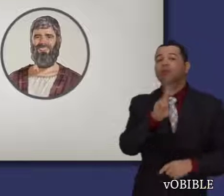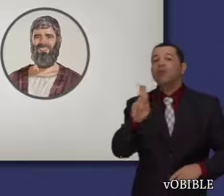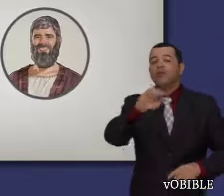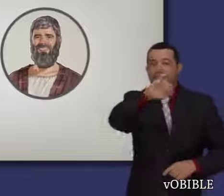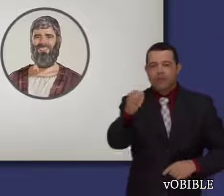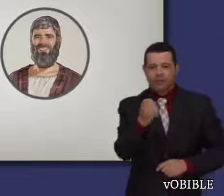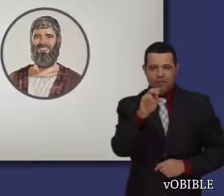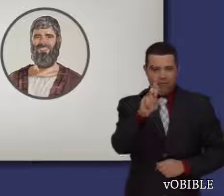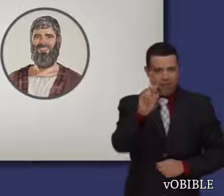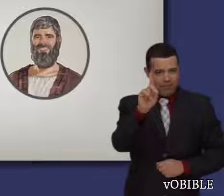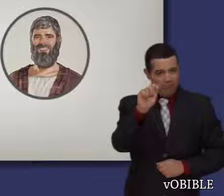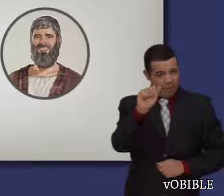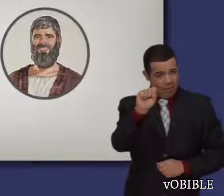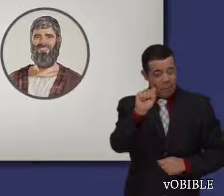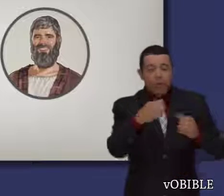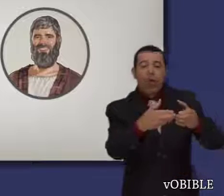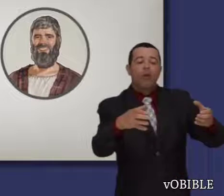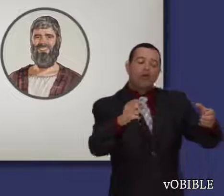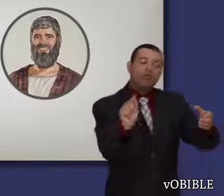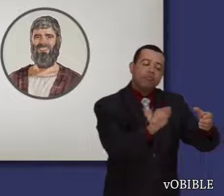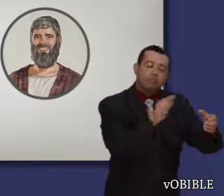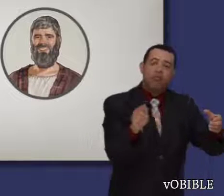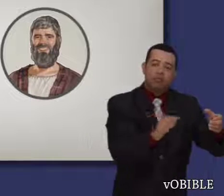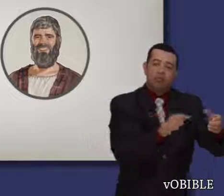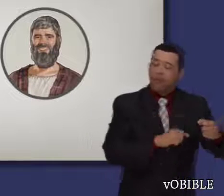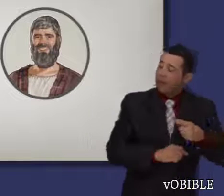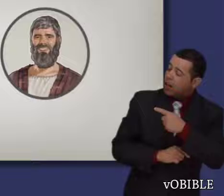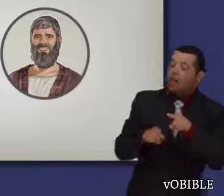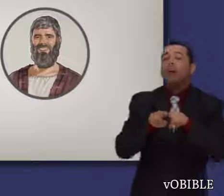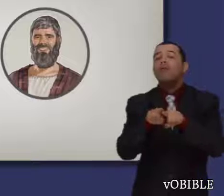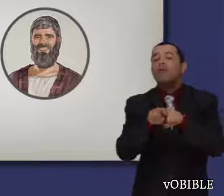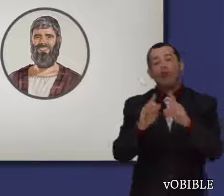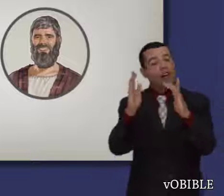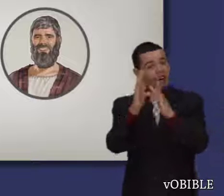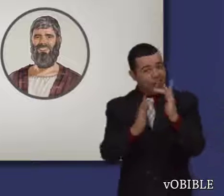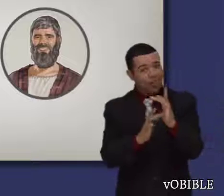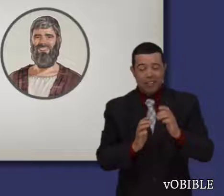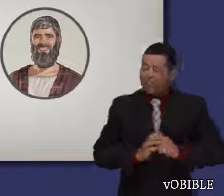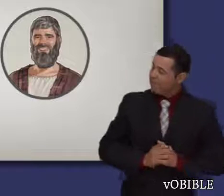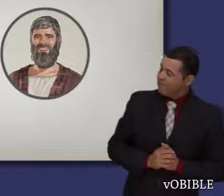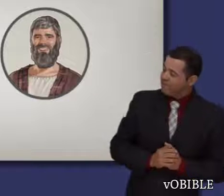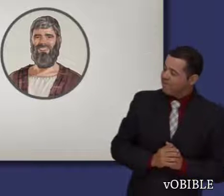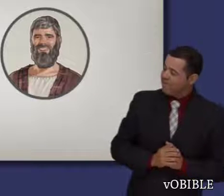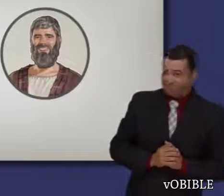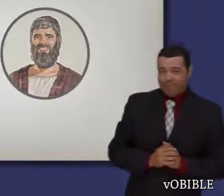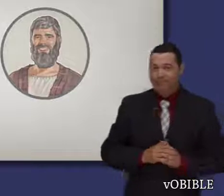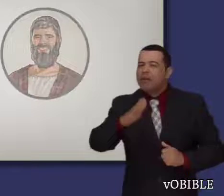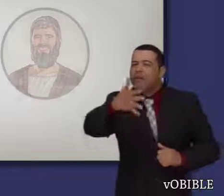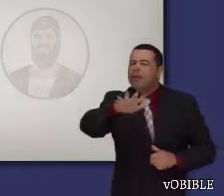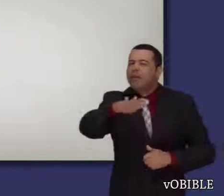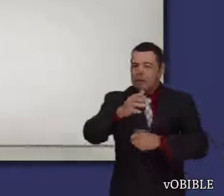O escritor dessa carta inspirada provavelmente era o mesmo Judas que era meio-irmão de Jesus Cristo.